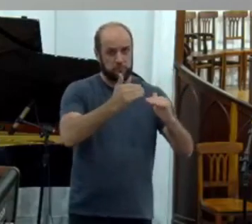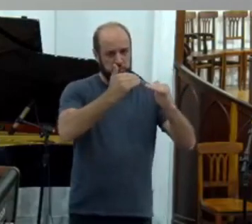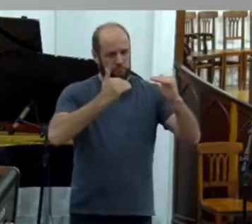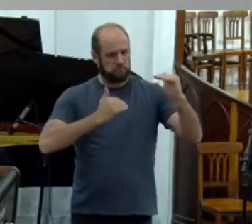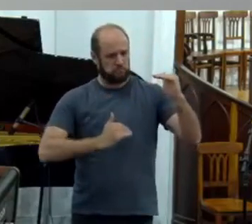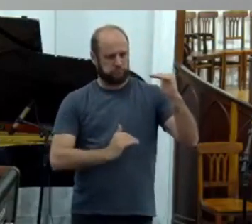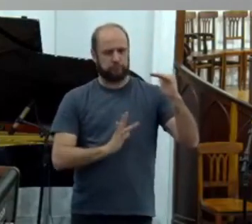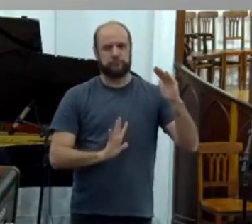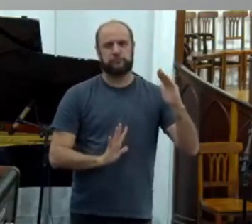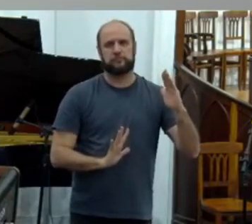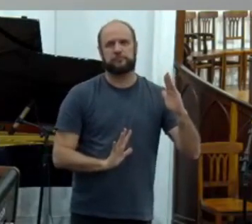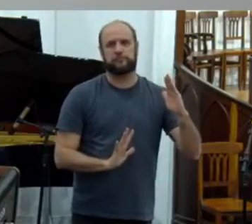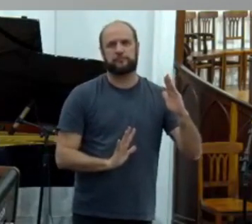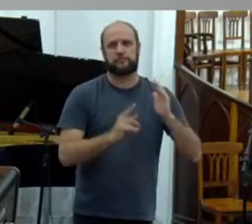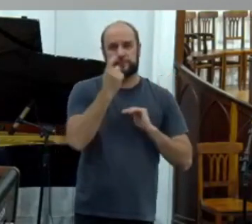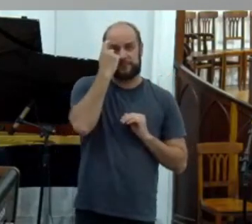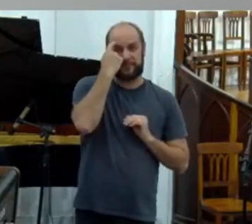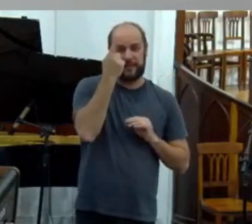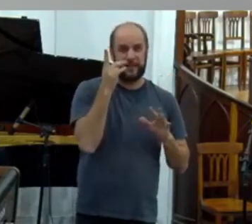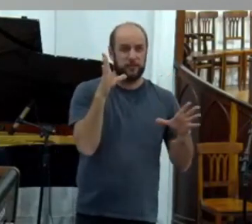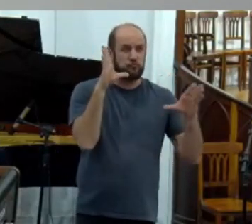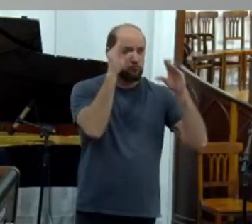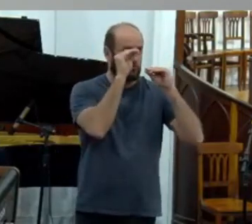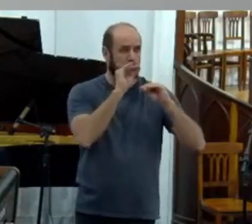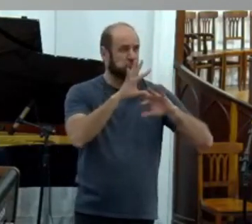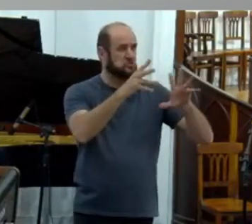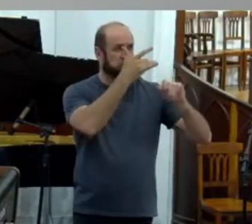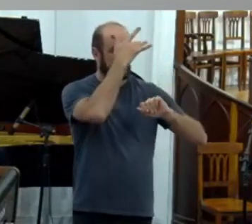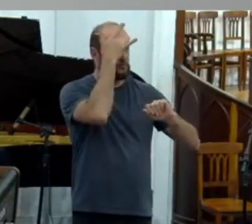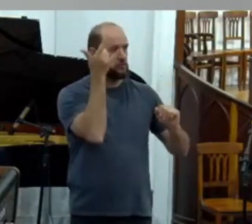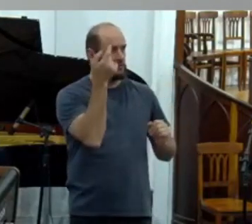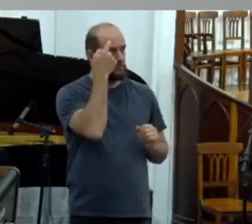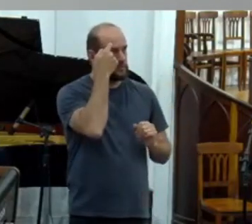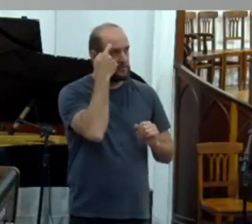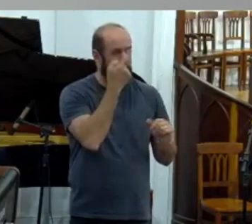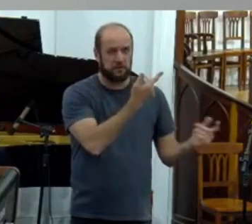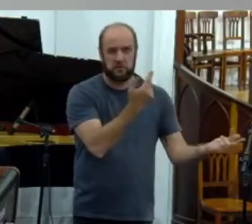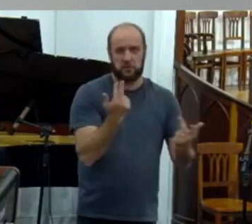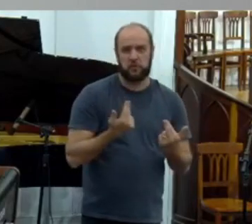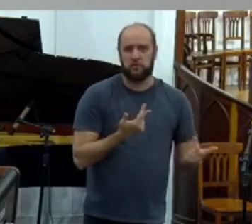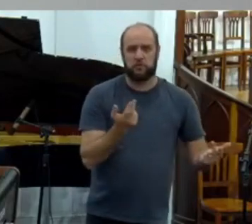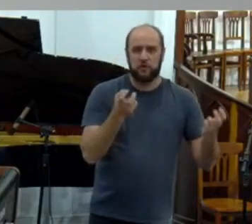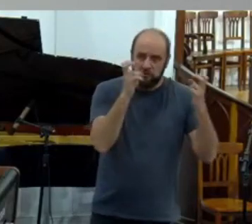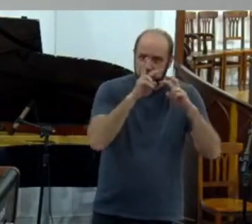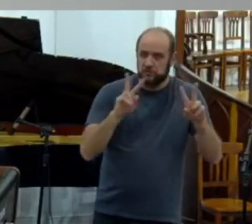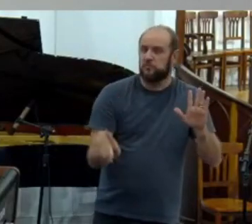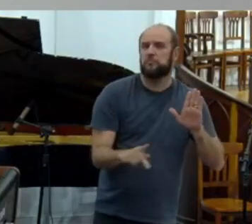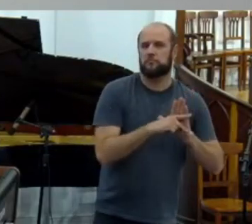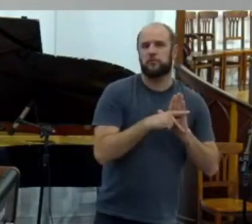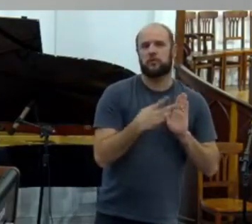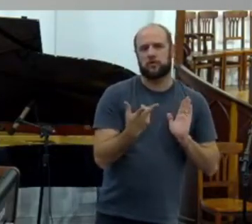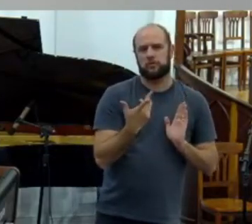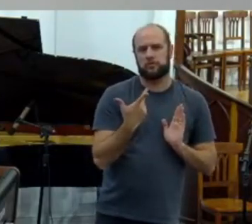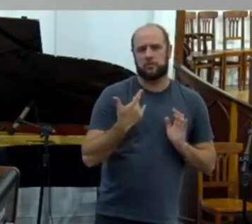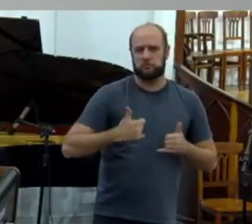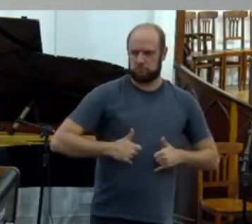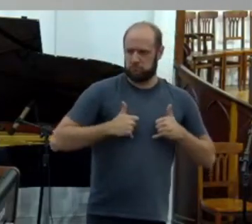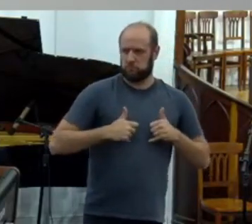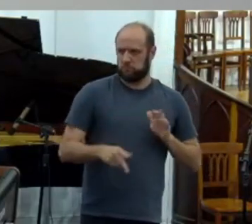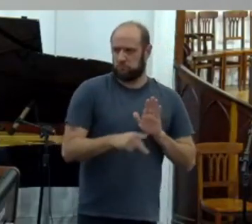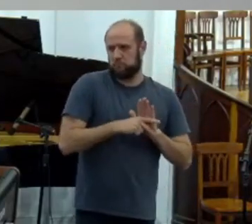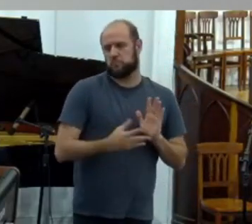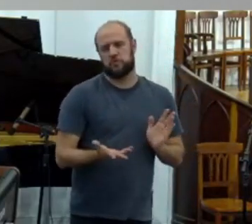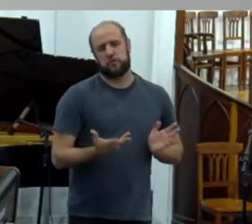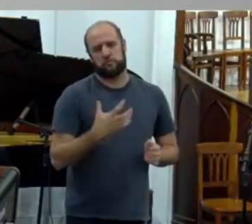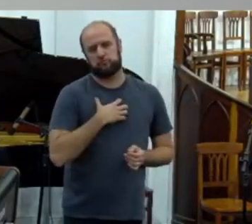a perspectiva de sob o sol, ou seja, aquilo que todos os homens podem contemplar por sua própria capacidade, por sua própria